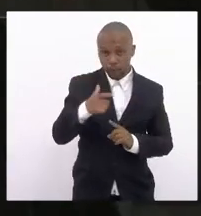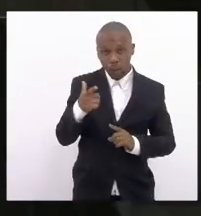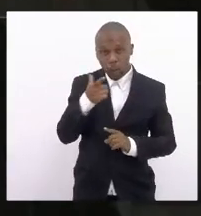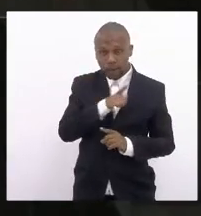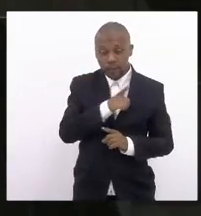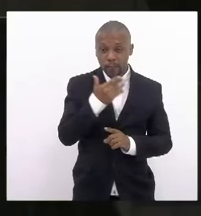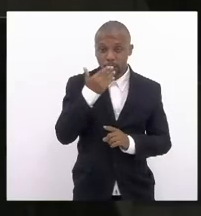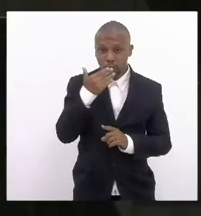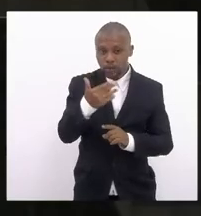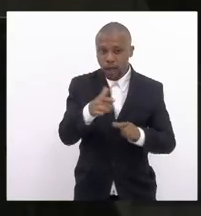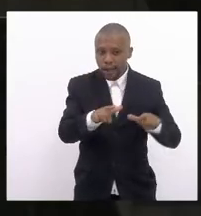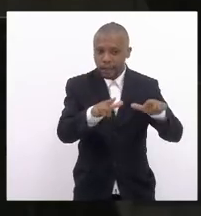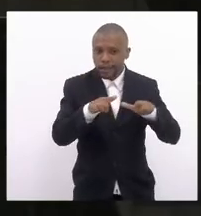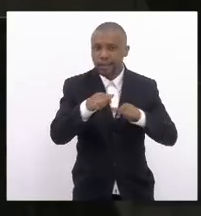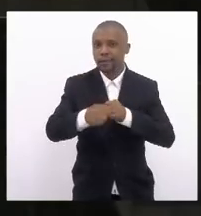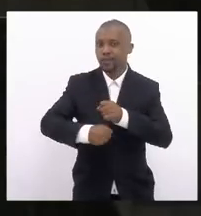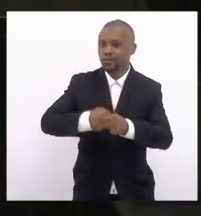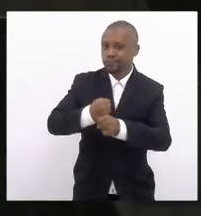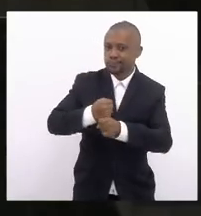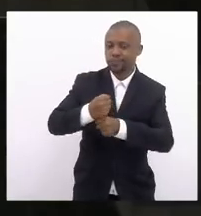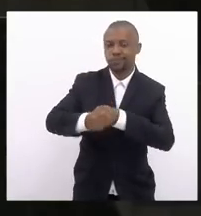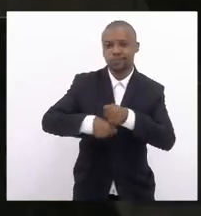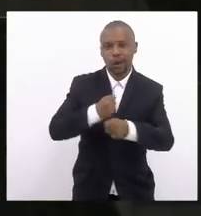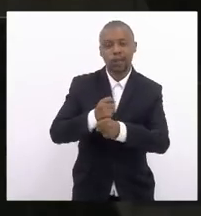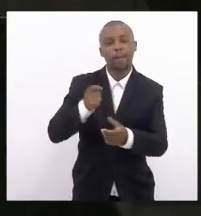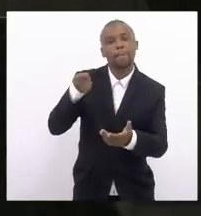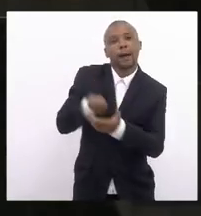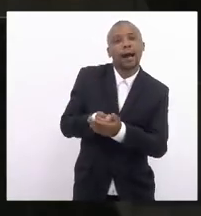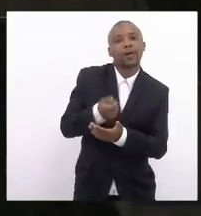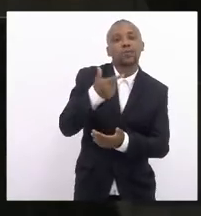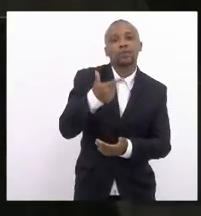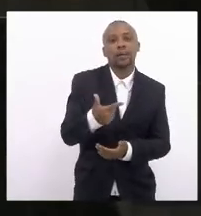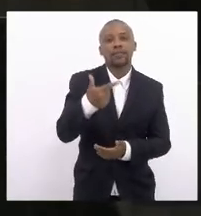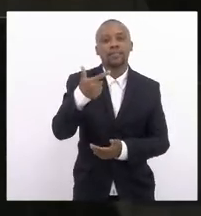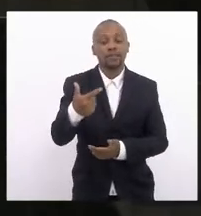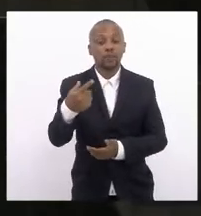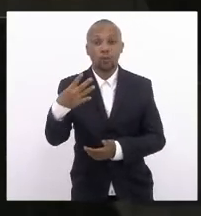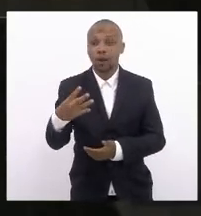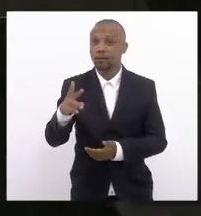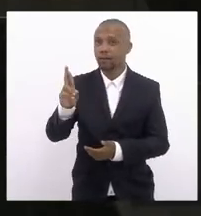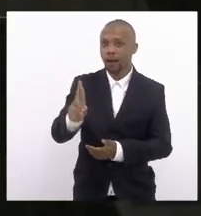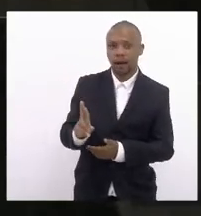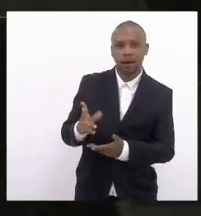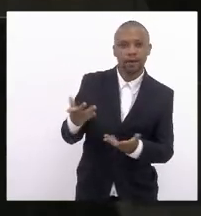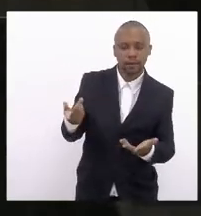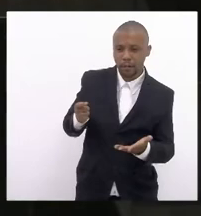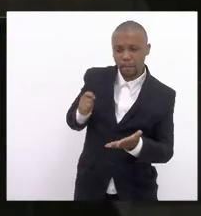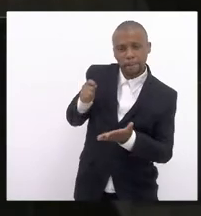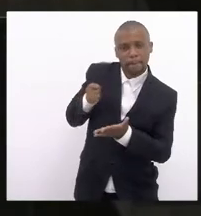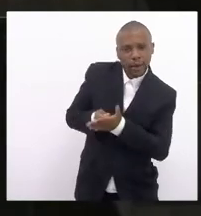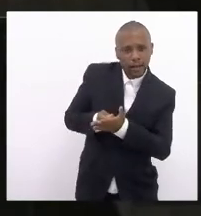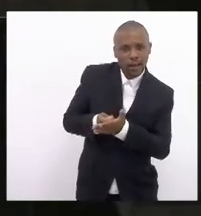seu veículo, ele paga R$ 224,00.